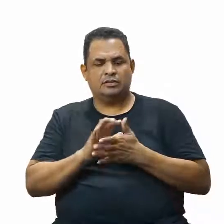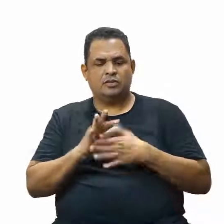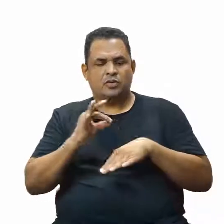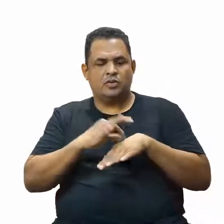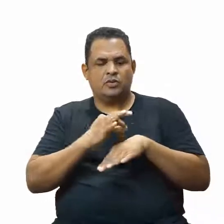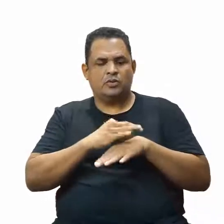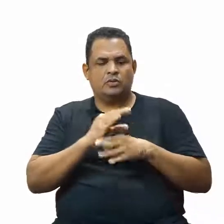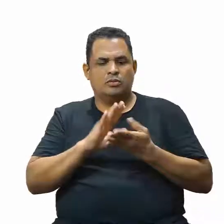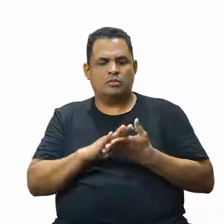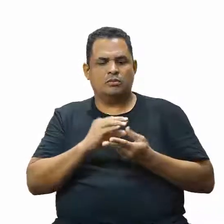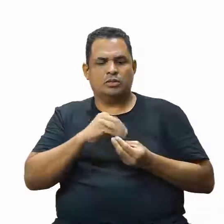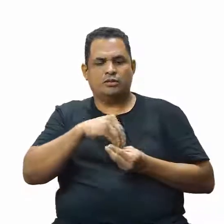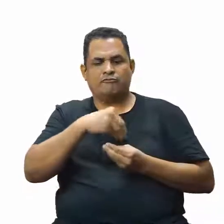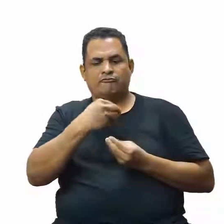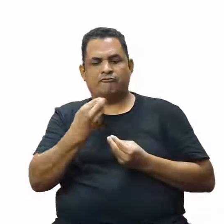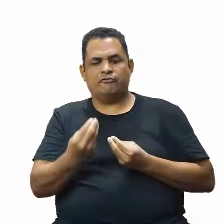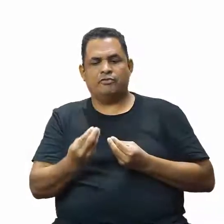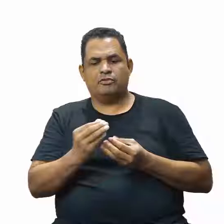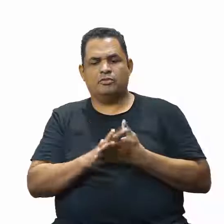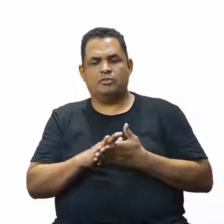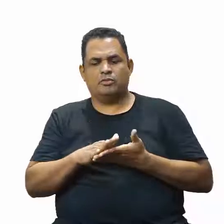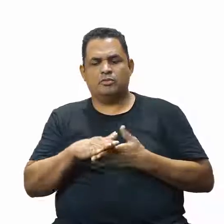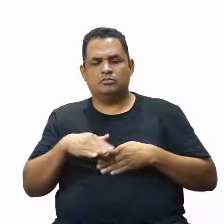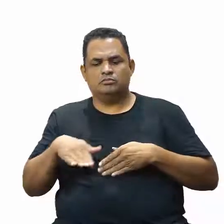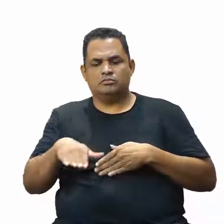podem devolver o produto para